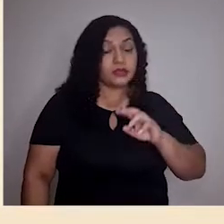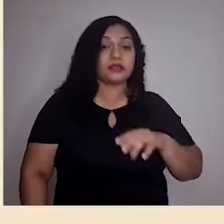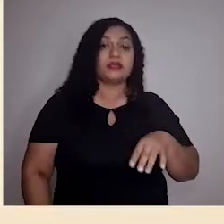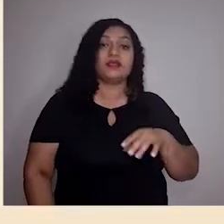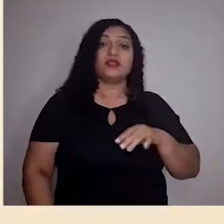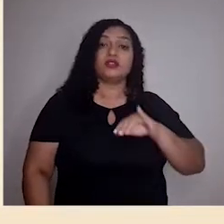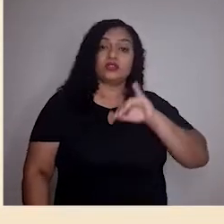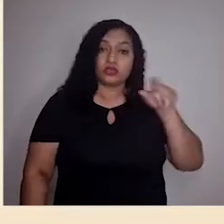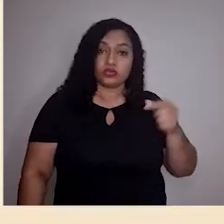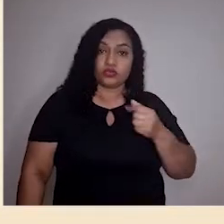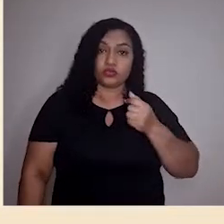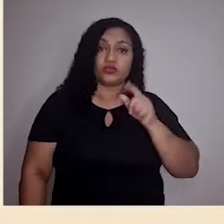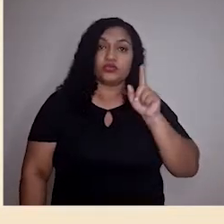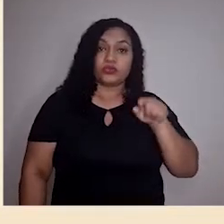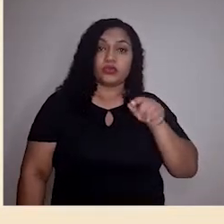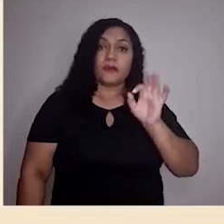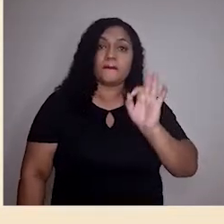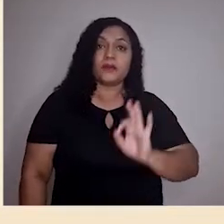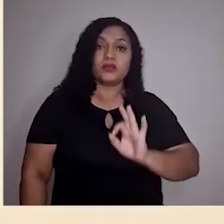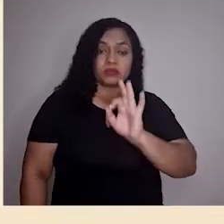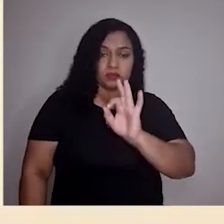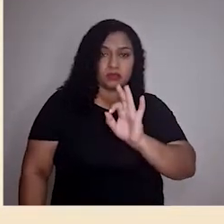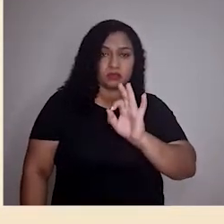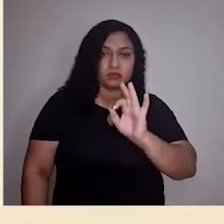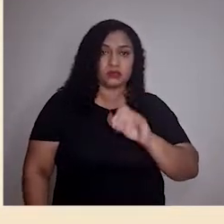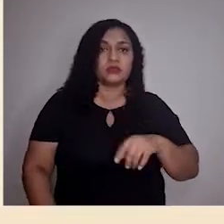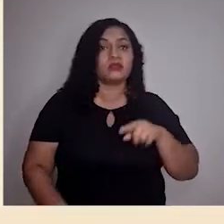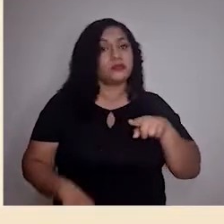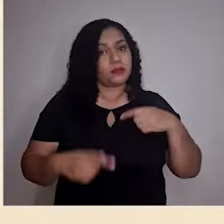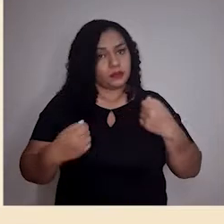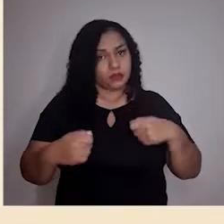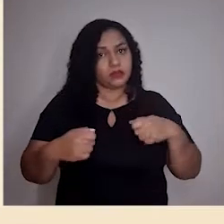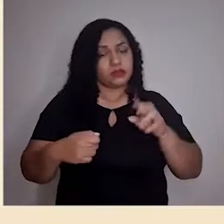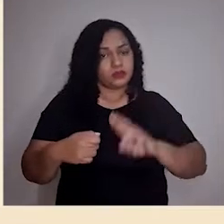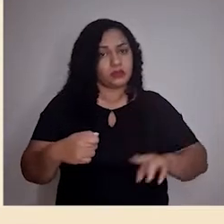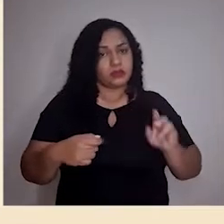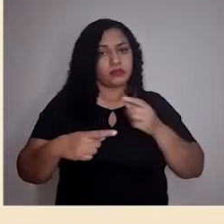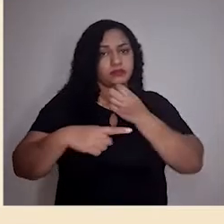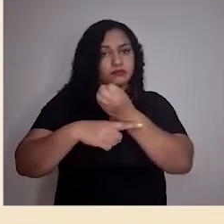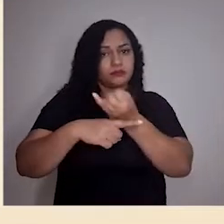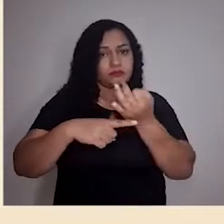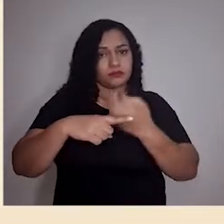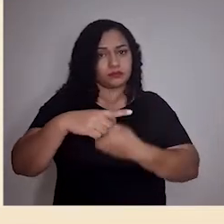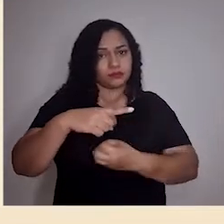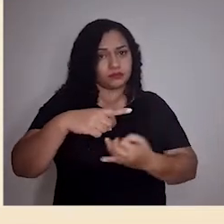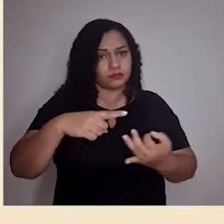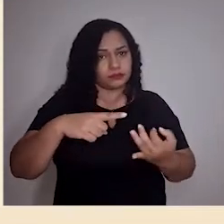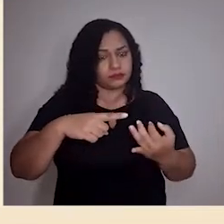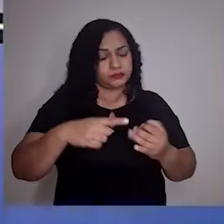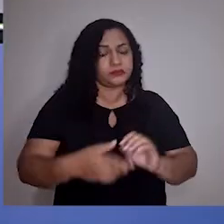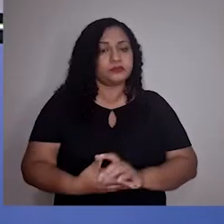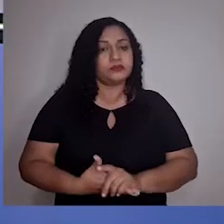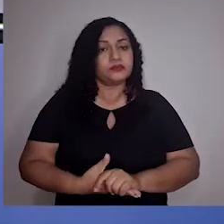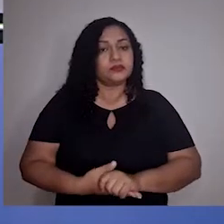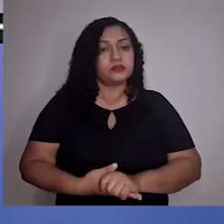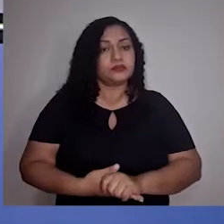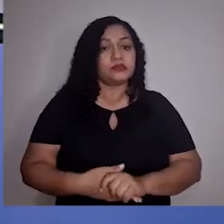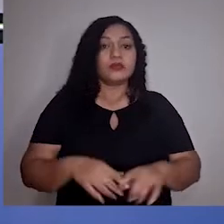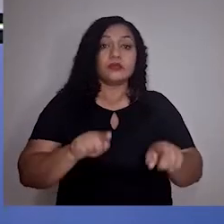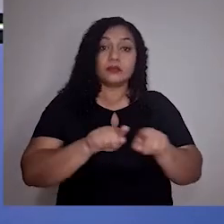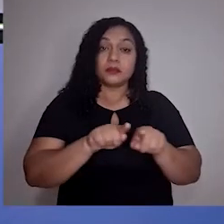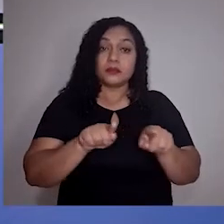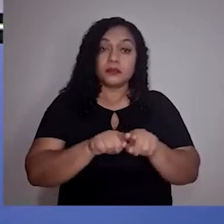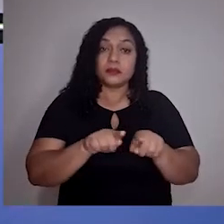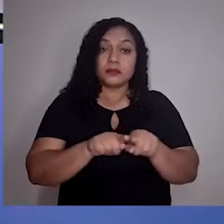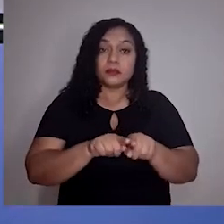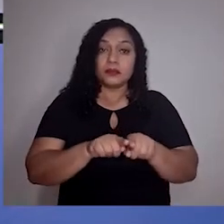você tem que usar essa porcentagem na forma decimal ou na forma de fração na fórmula. Outra observação é sobre